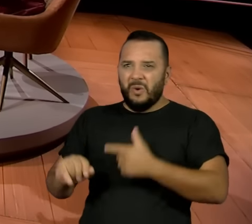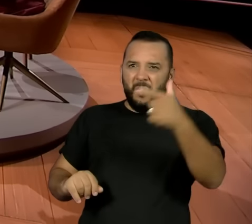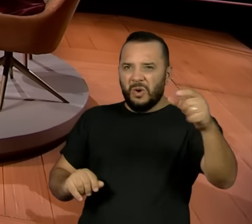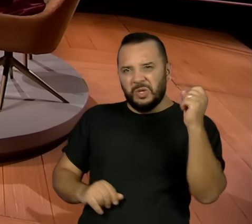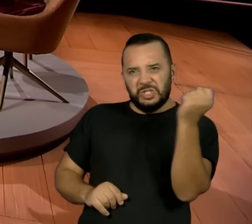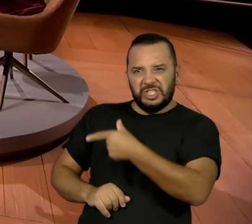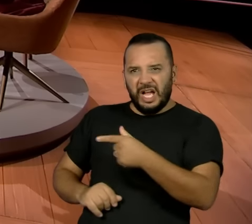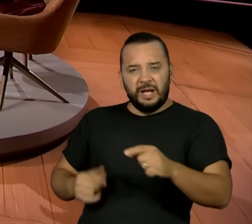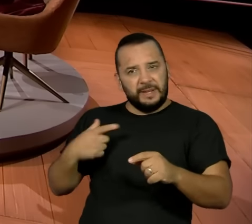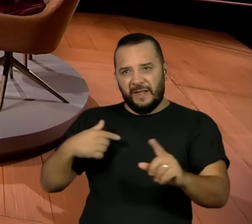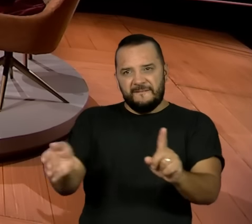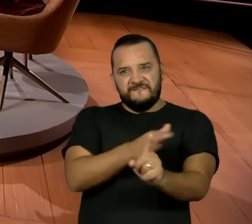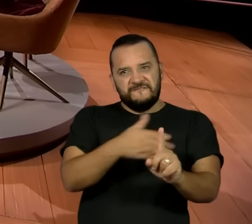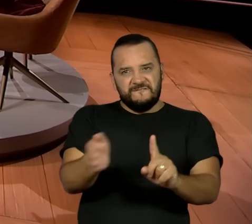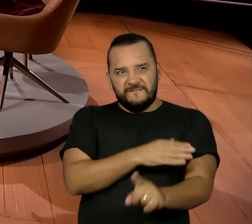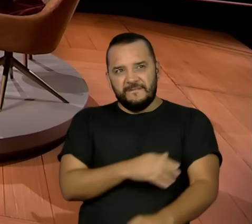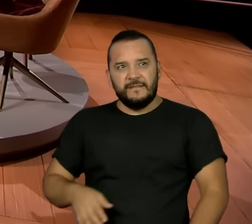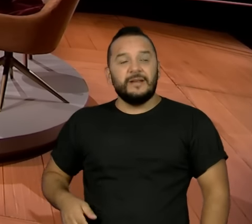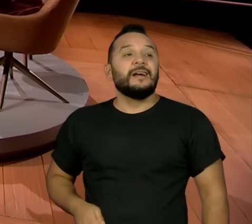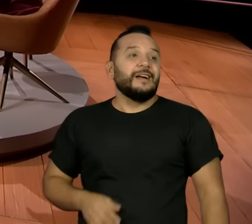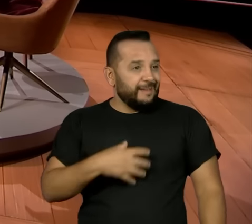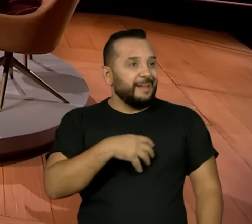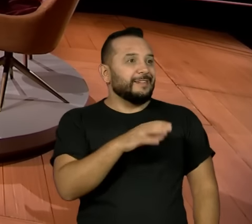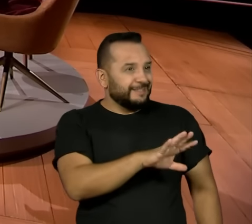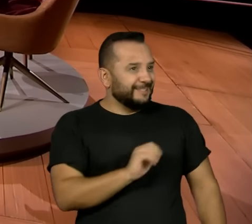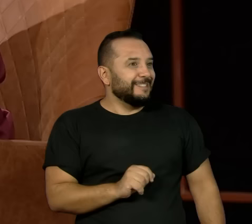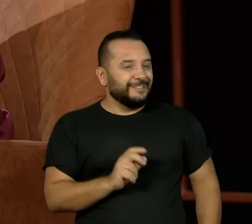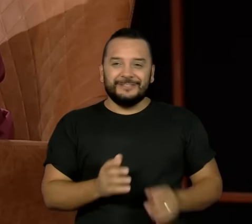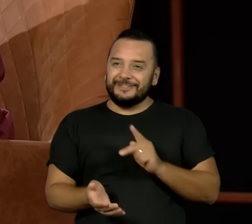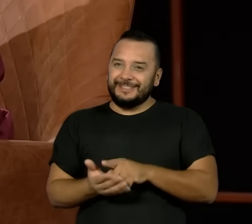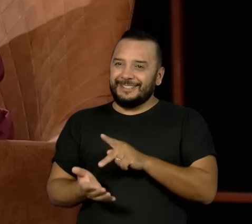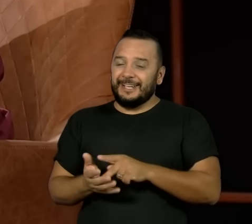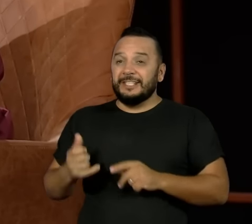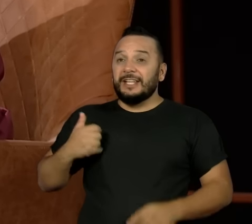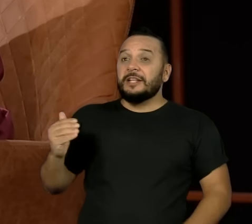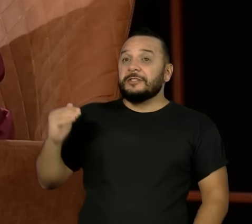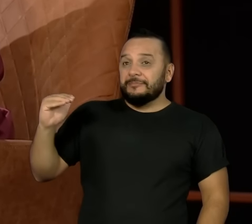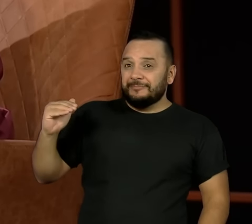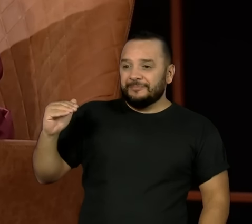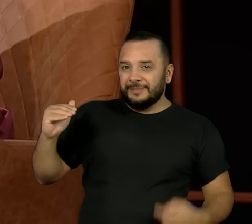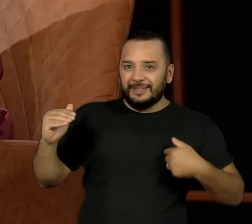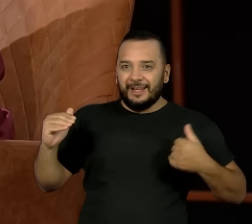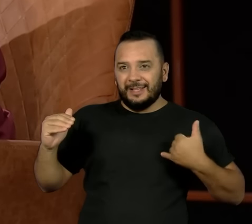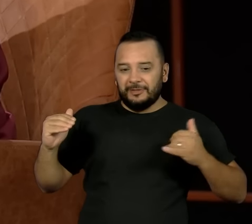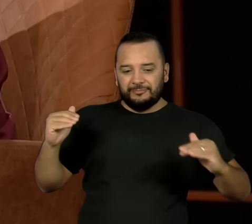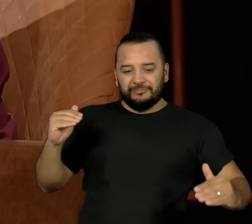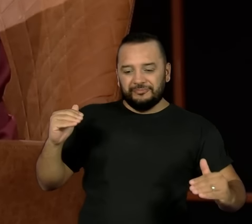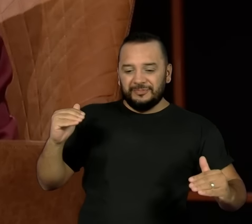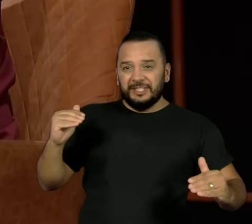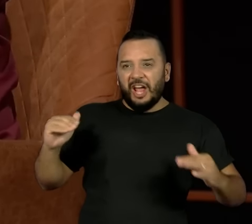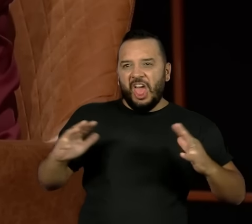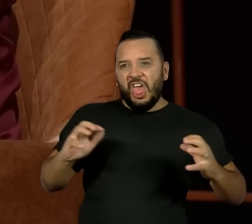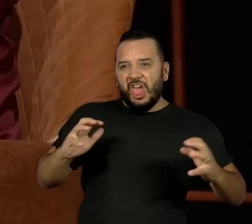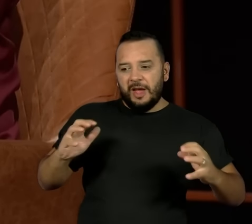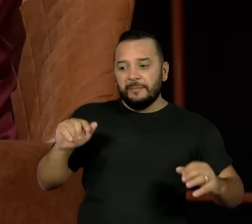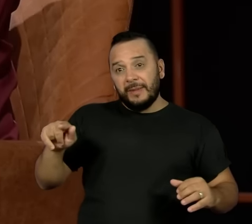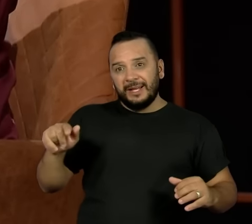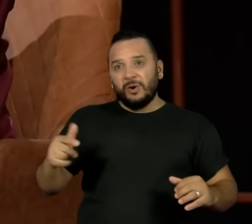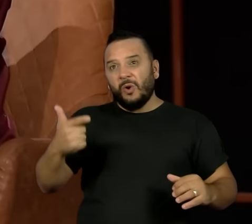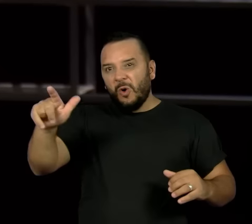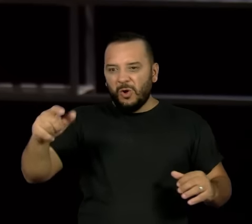velho briga com ele, mas não vai tocar. Relação, né? Não vai tocar no filho, ele vai defender o irmão. Então, isso é uma coisa que a criança